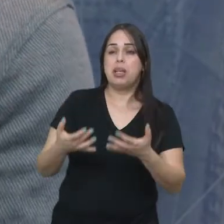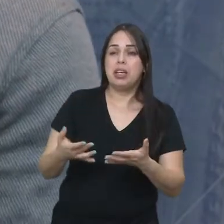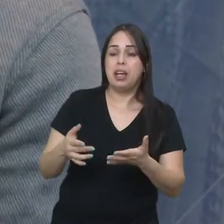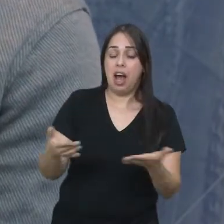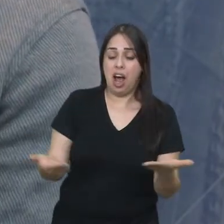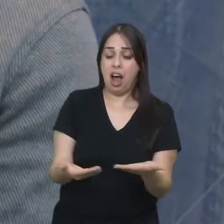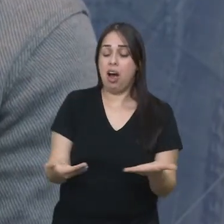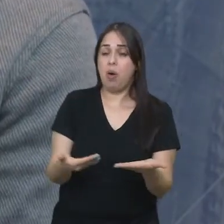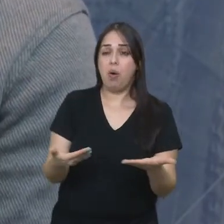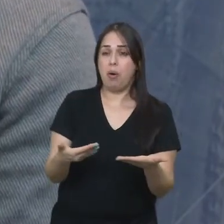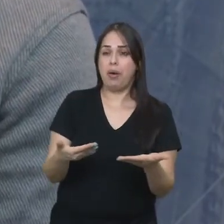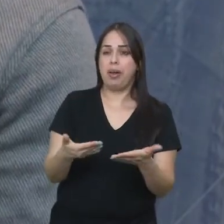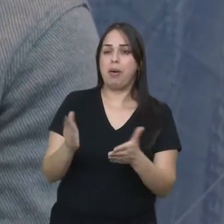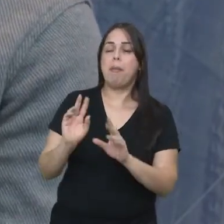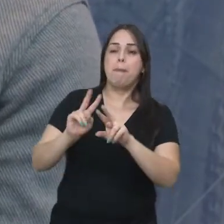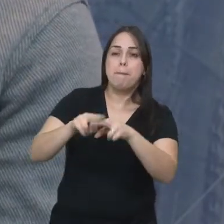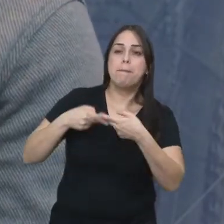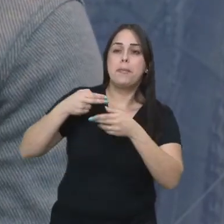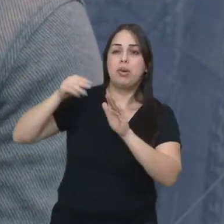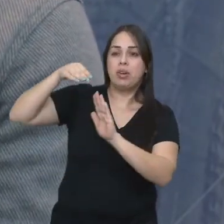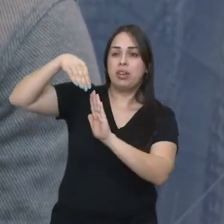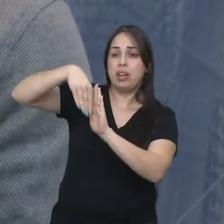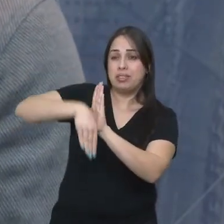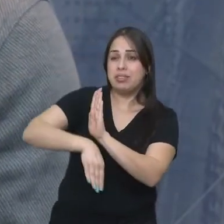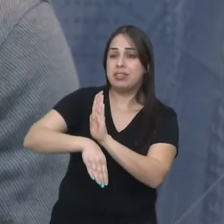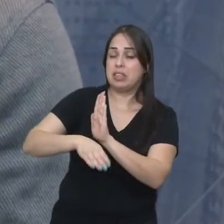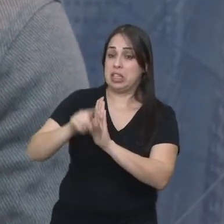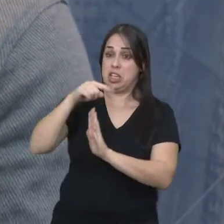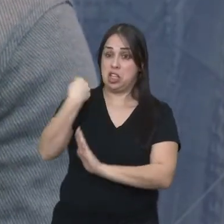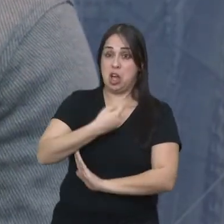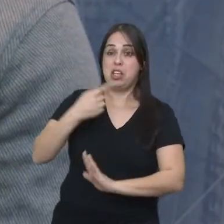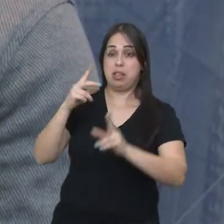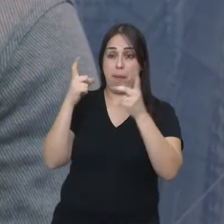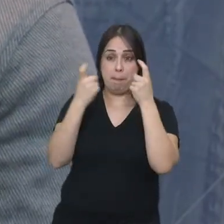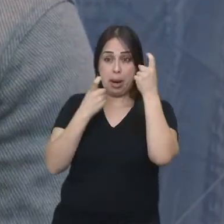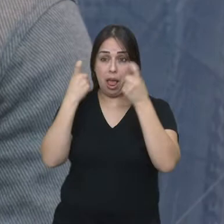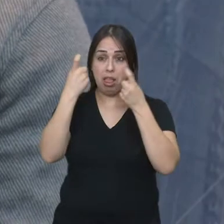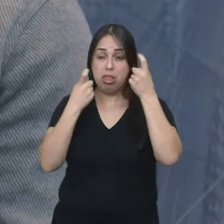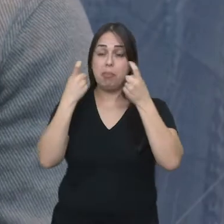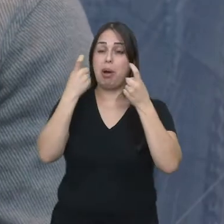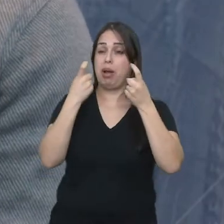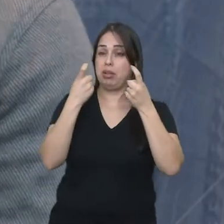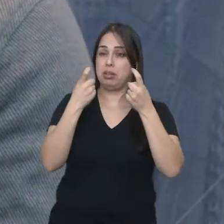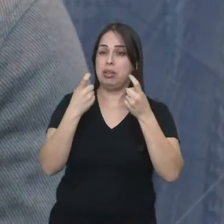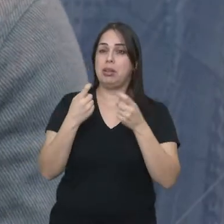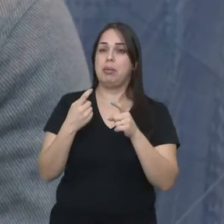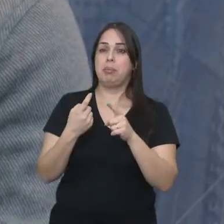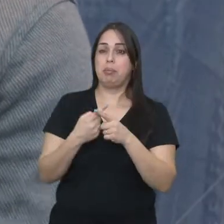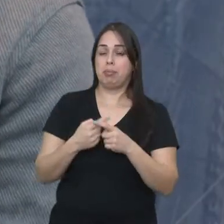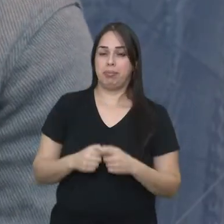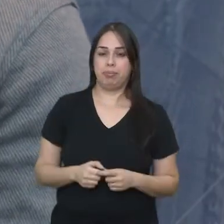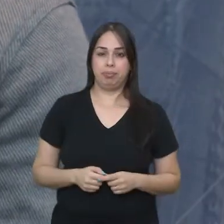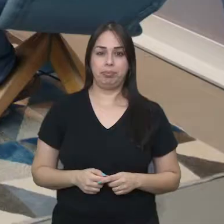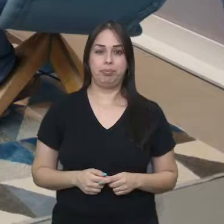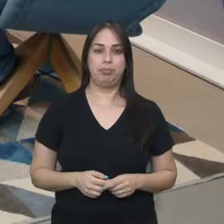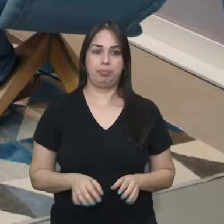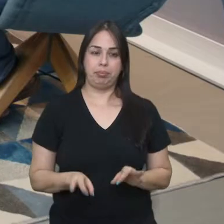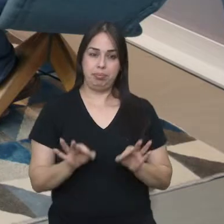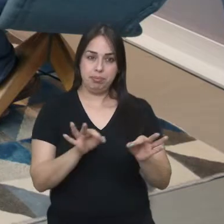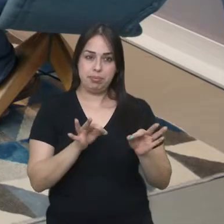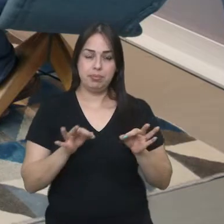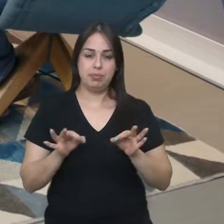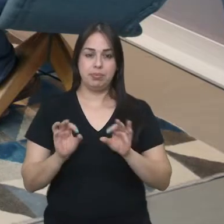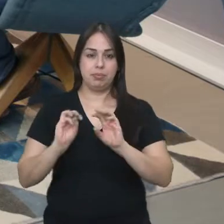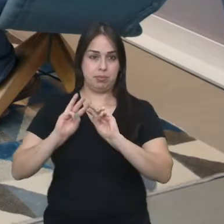pouco essa queda que é muito preocupante da cobertura vacinal em poucos anos. Inclusive,